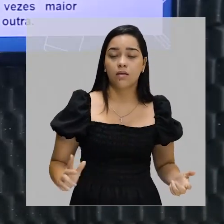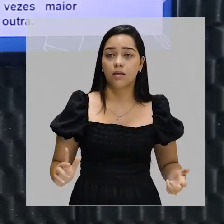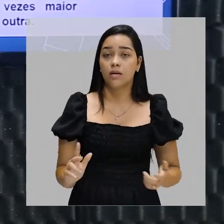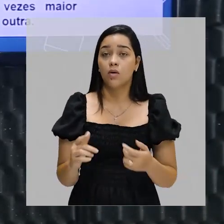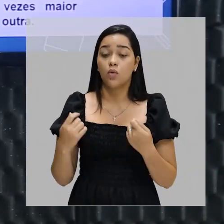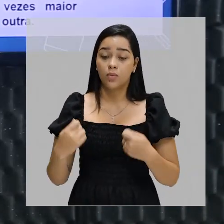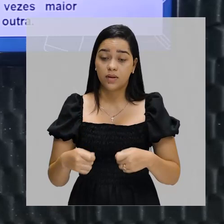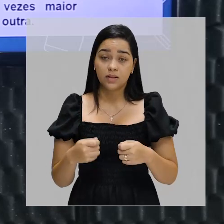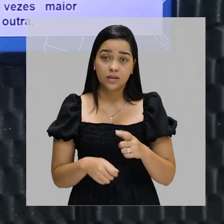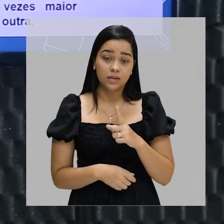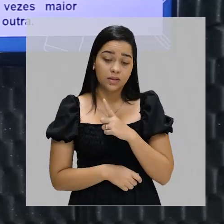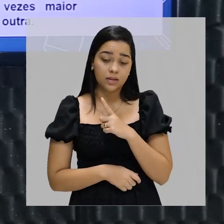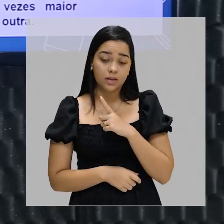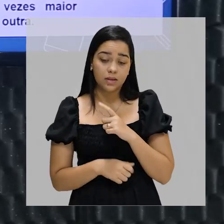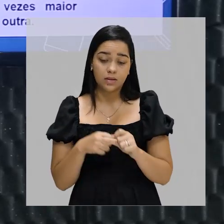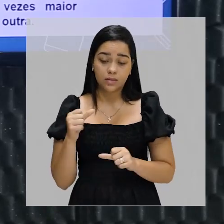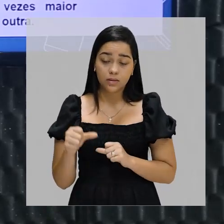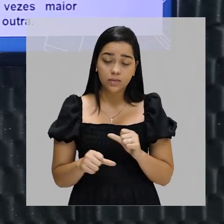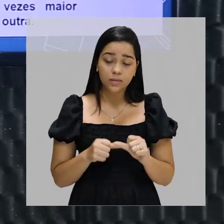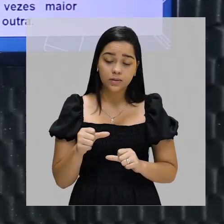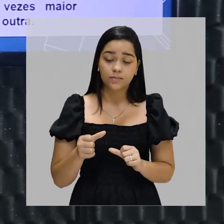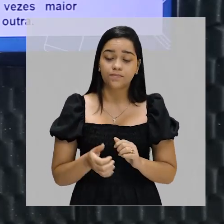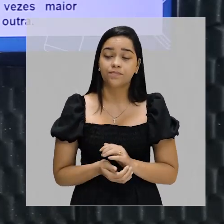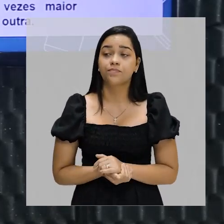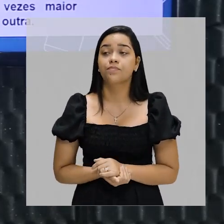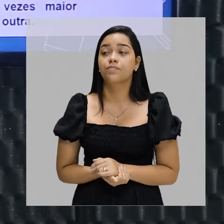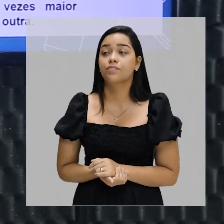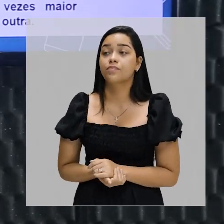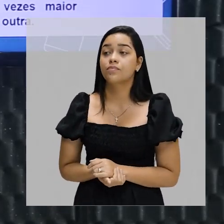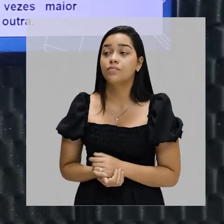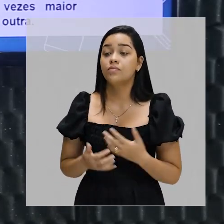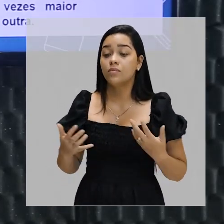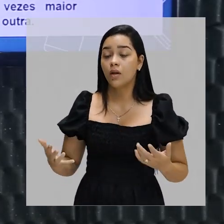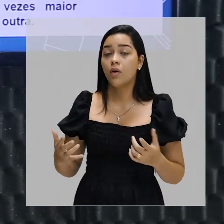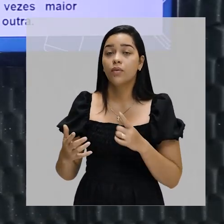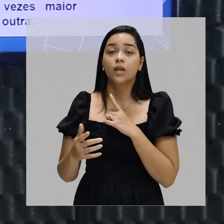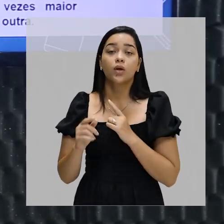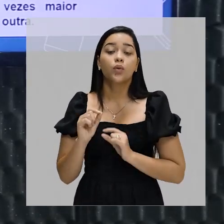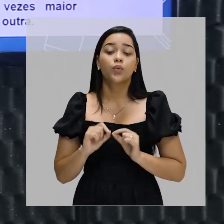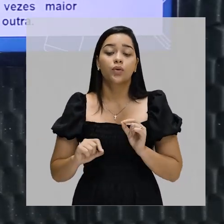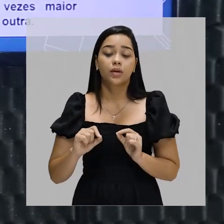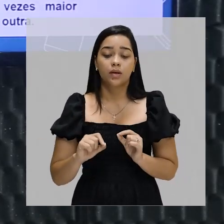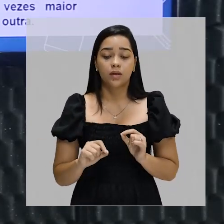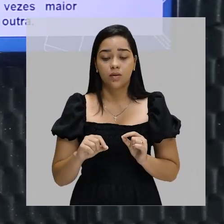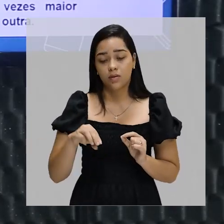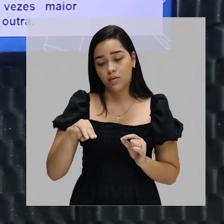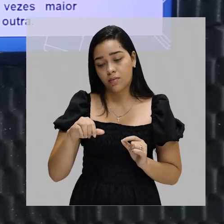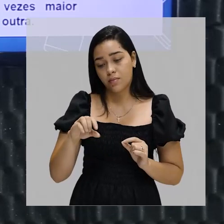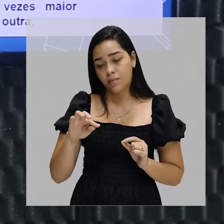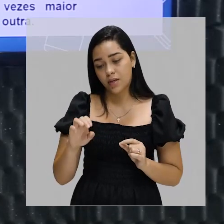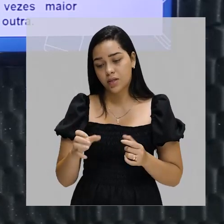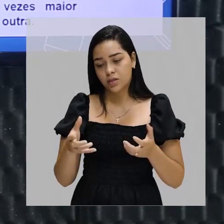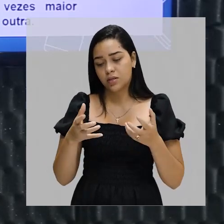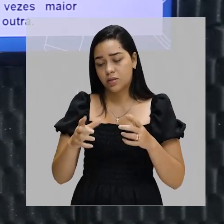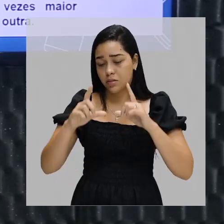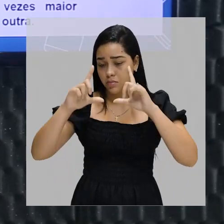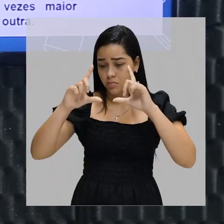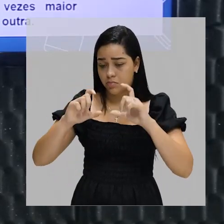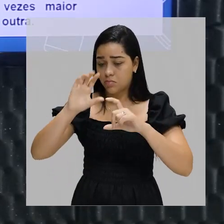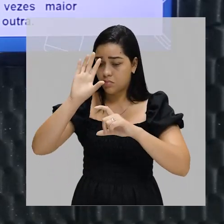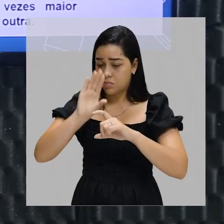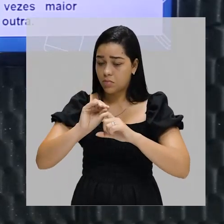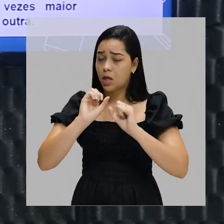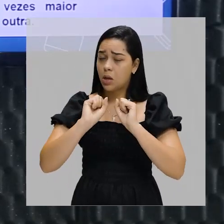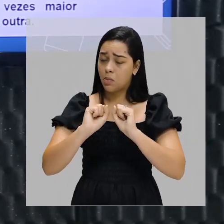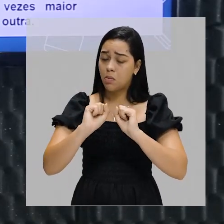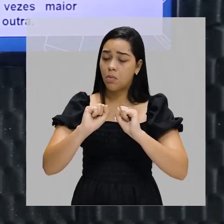precisar fazer essa conversão, ok? Então, aqui nós temos um macete. Se você quiser agora printar a tela,